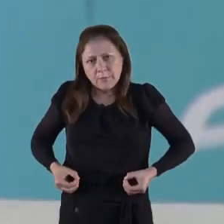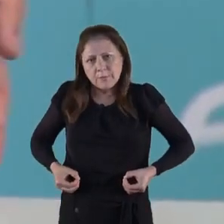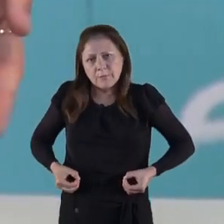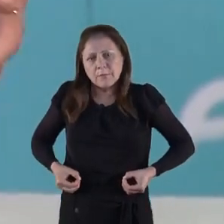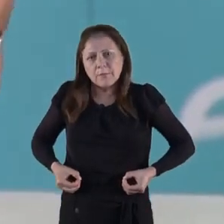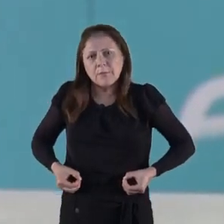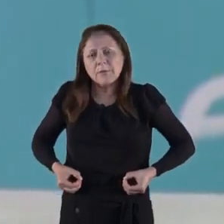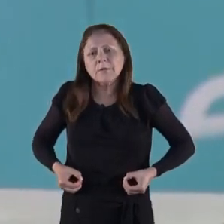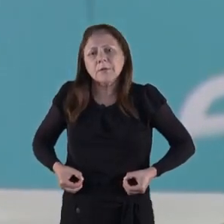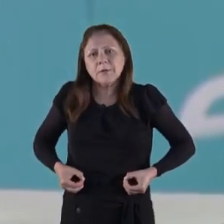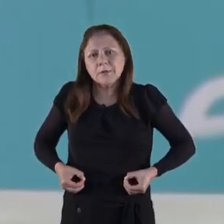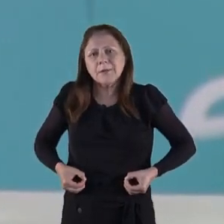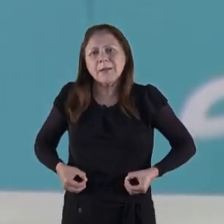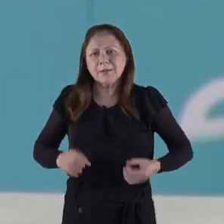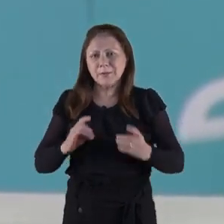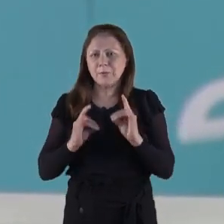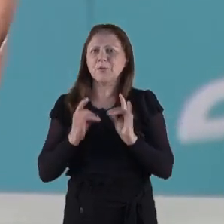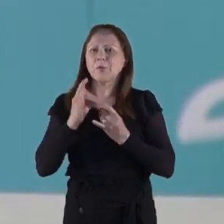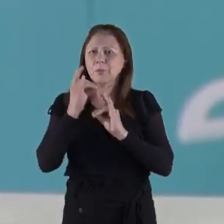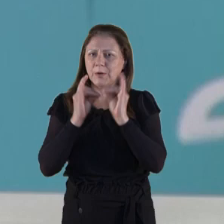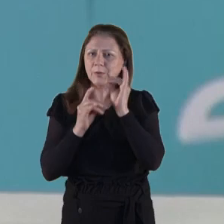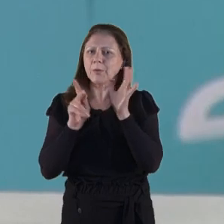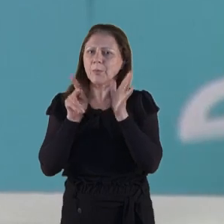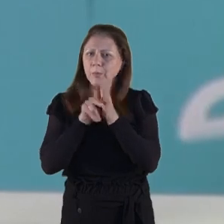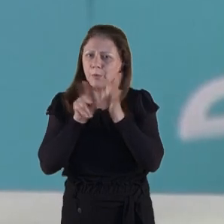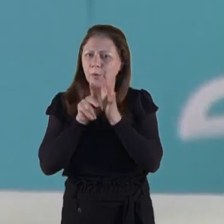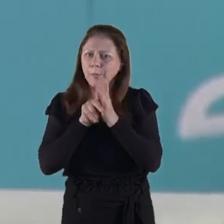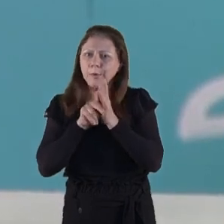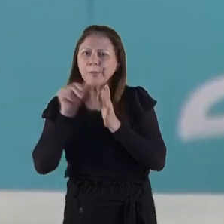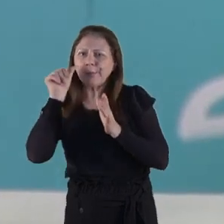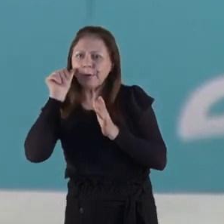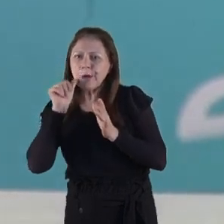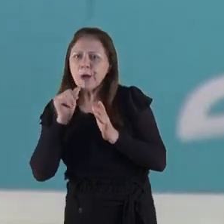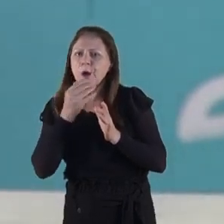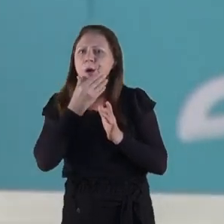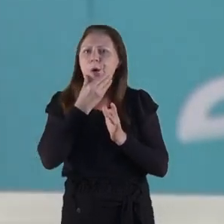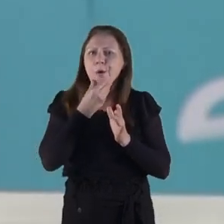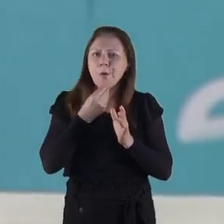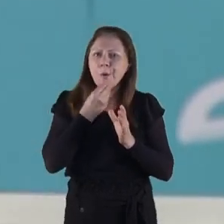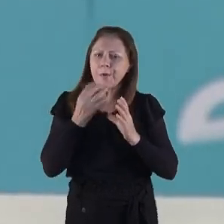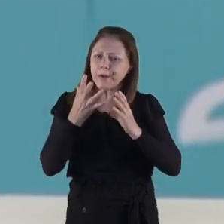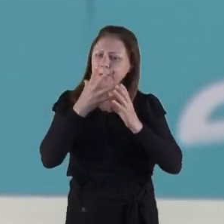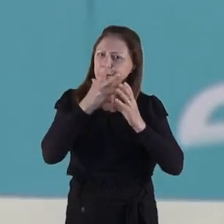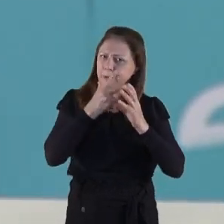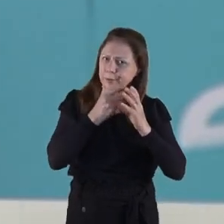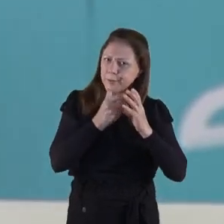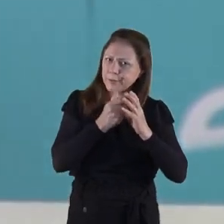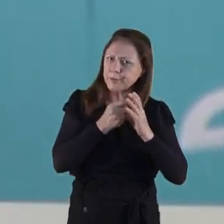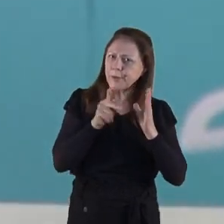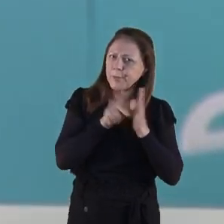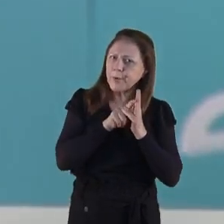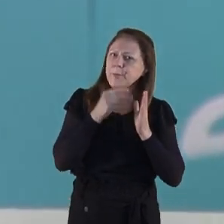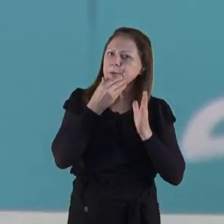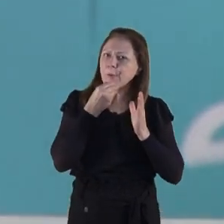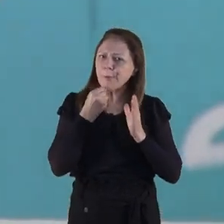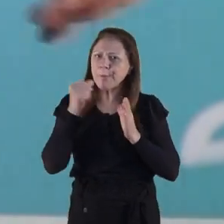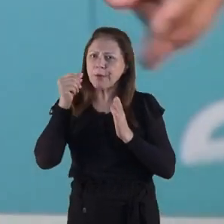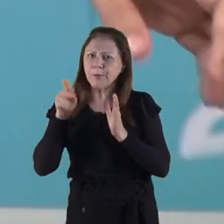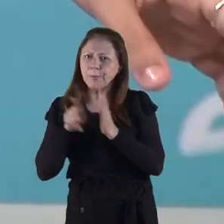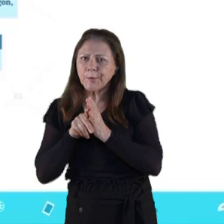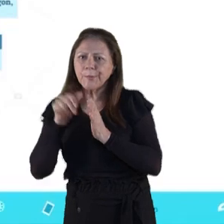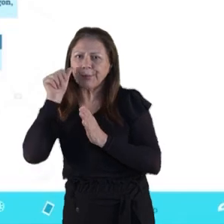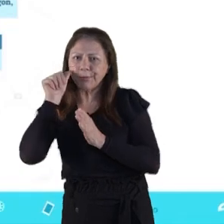ovários. Esses são os hormônios sexuais, que vão produzir as características do sexo masculino e